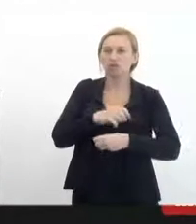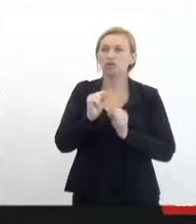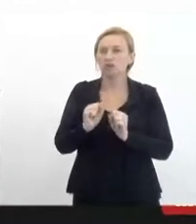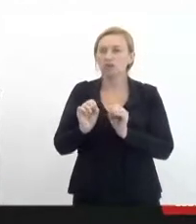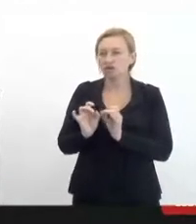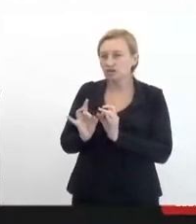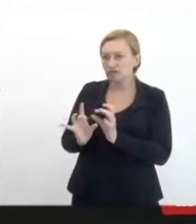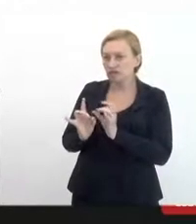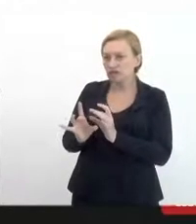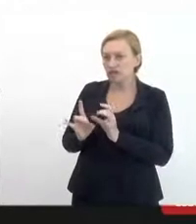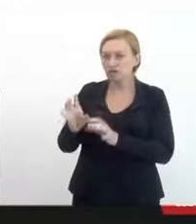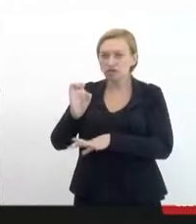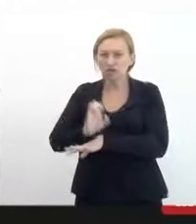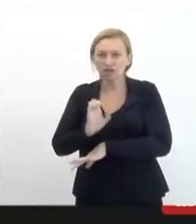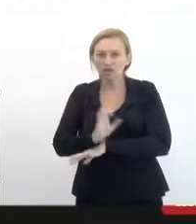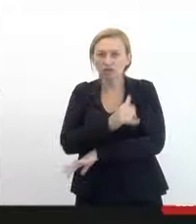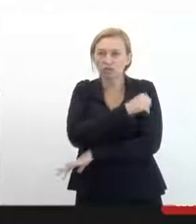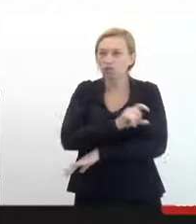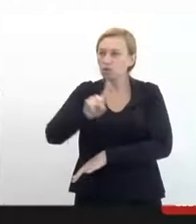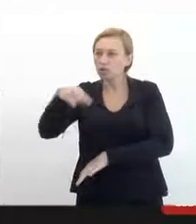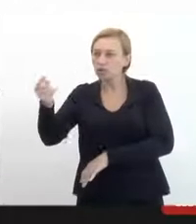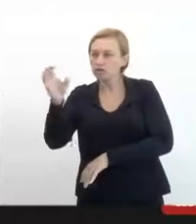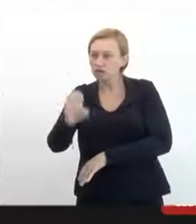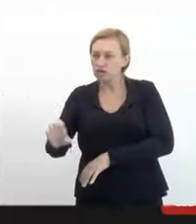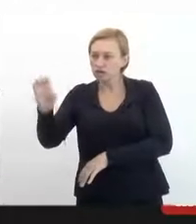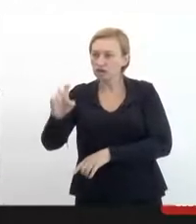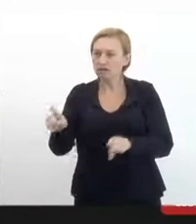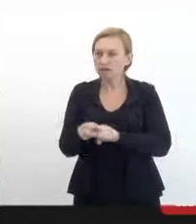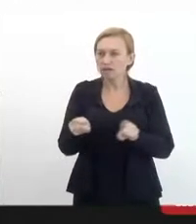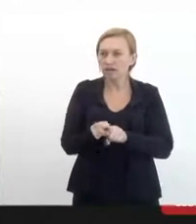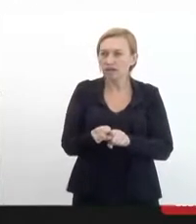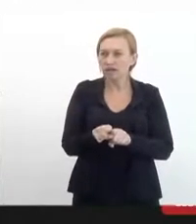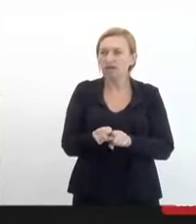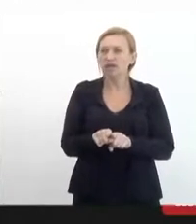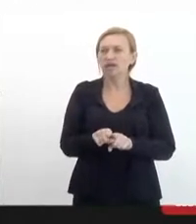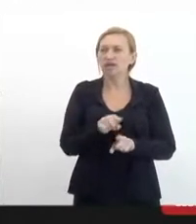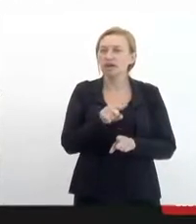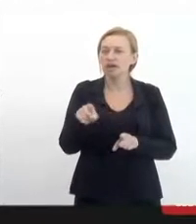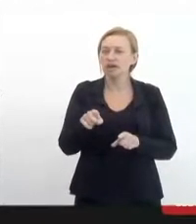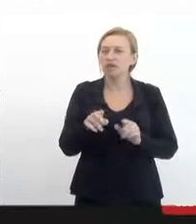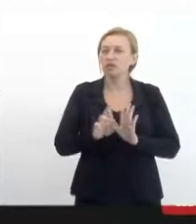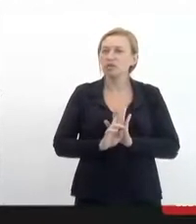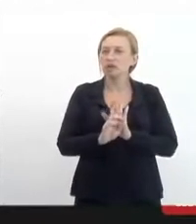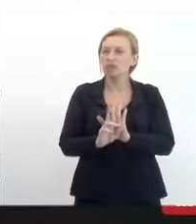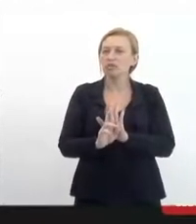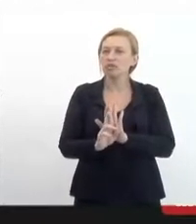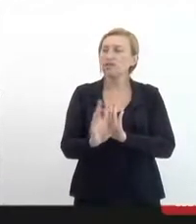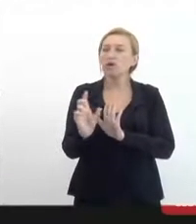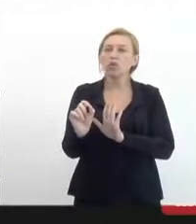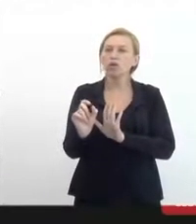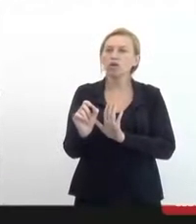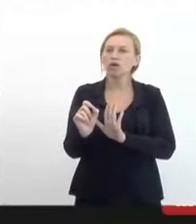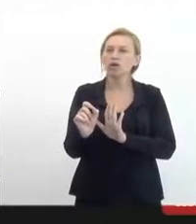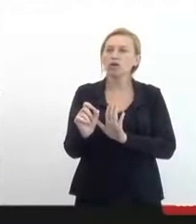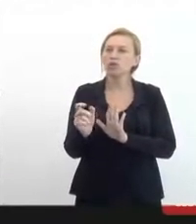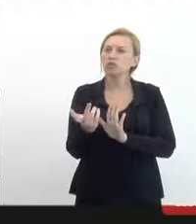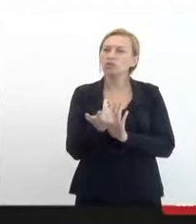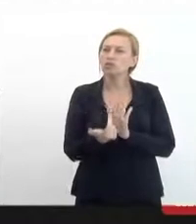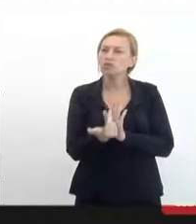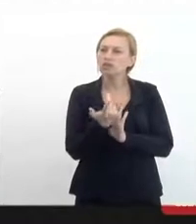ao estado do Rio ou vender a outros estados. Então, o fluxo aqui ele procura representar um desenho